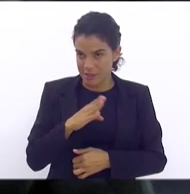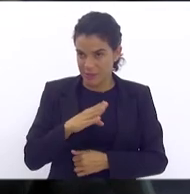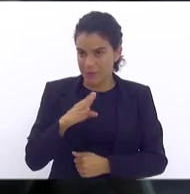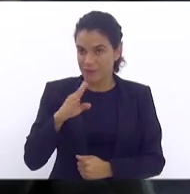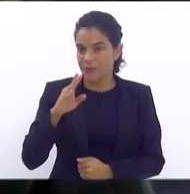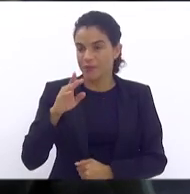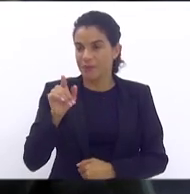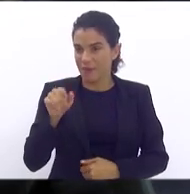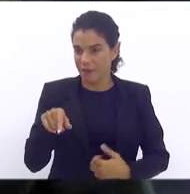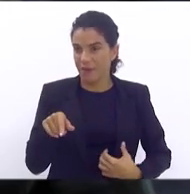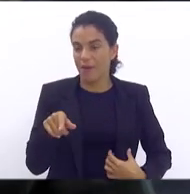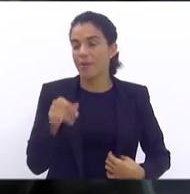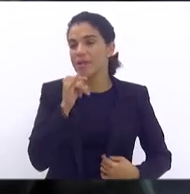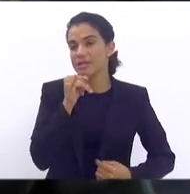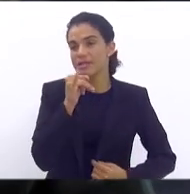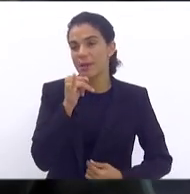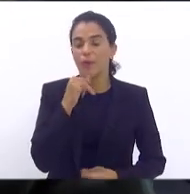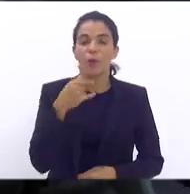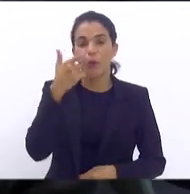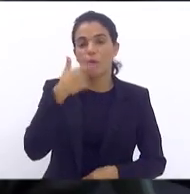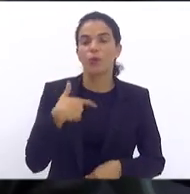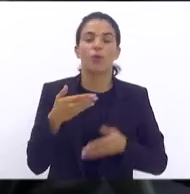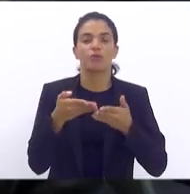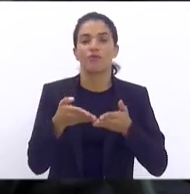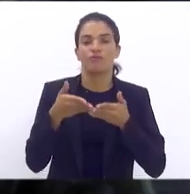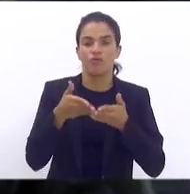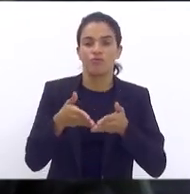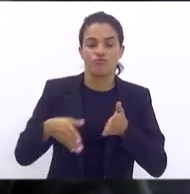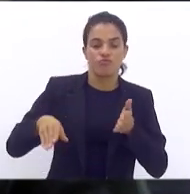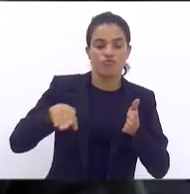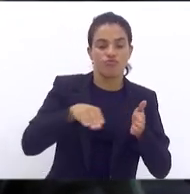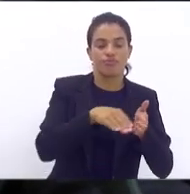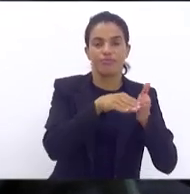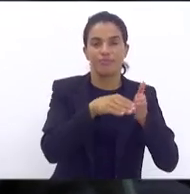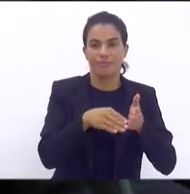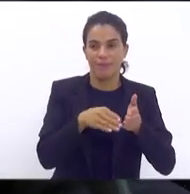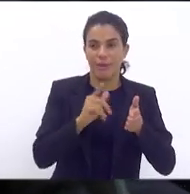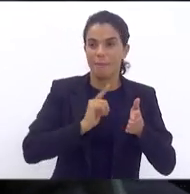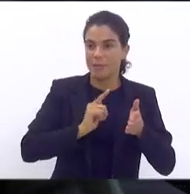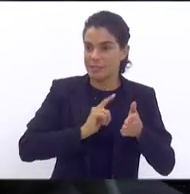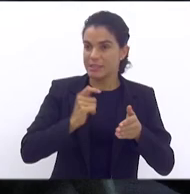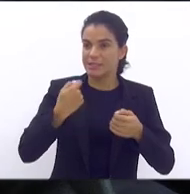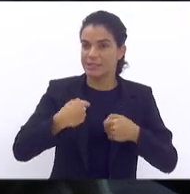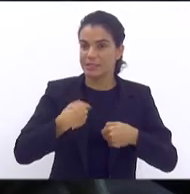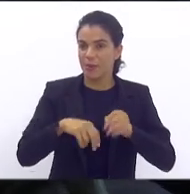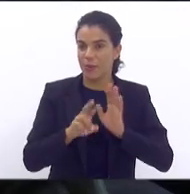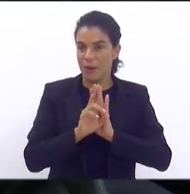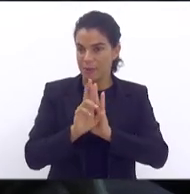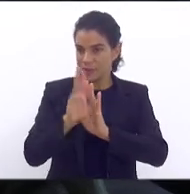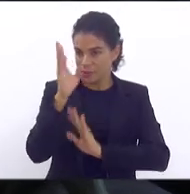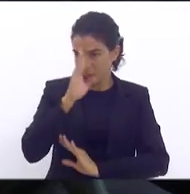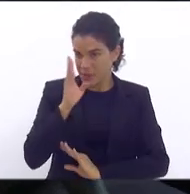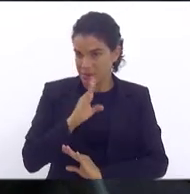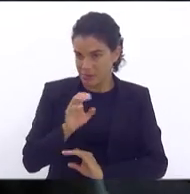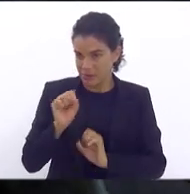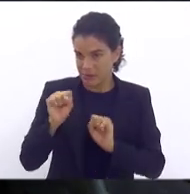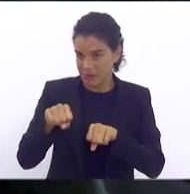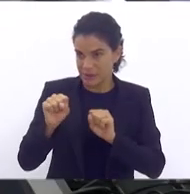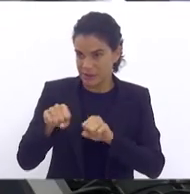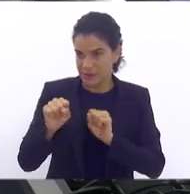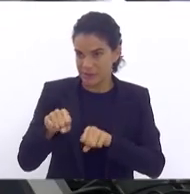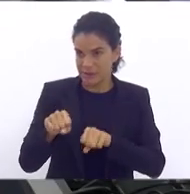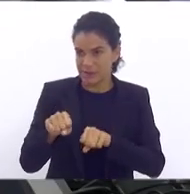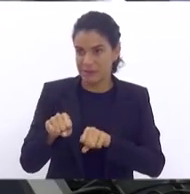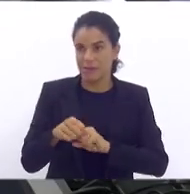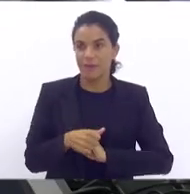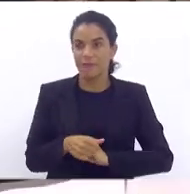nacional. Por exemplo, todo navio que atraca em Porto Brasileiro ele tem que ter um armador ou representante no Brasil. Isso não há.